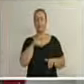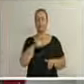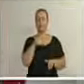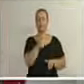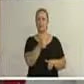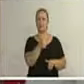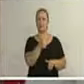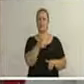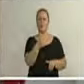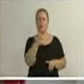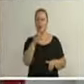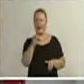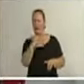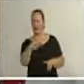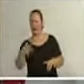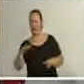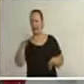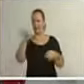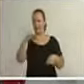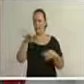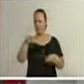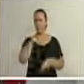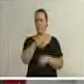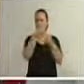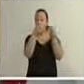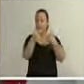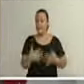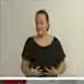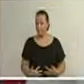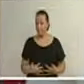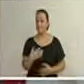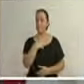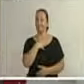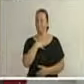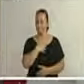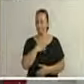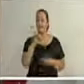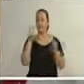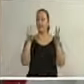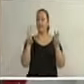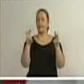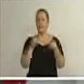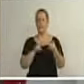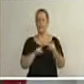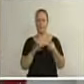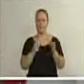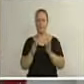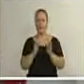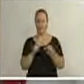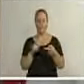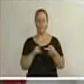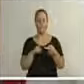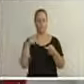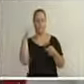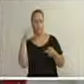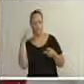que explica técnica, política e orçamentariamente qual foi o crime que a presidente Dilma cometeu. Está